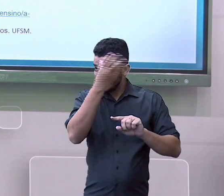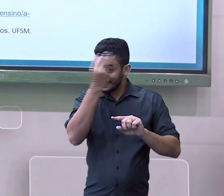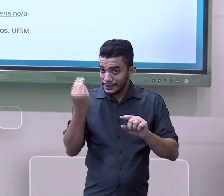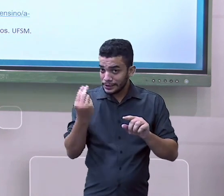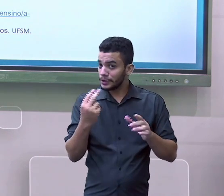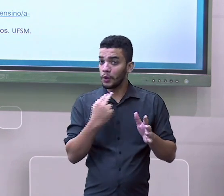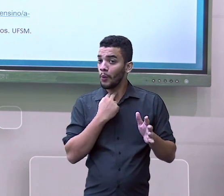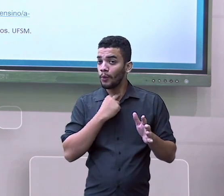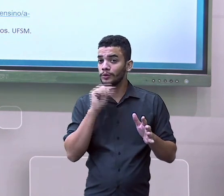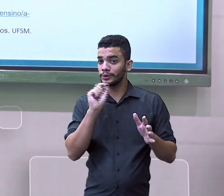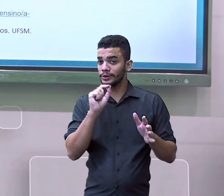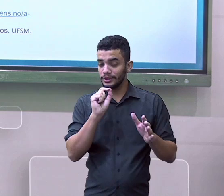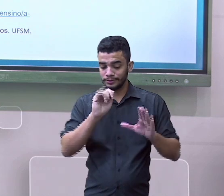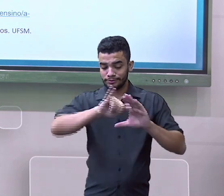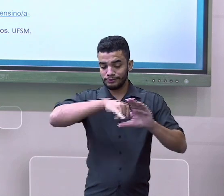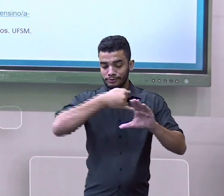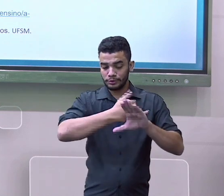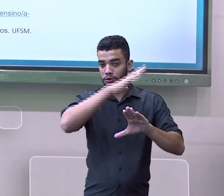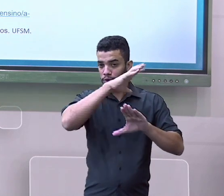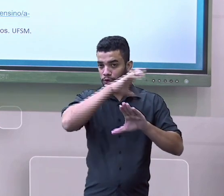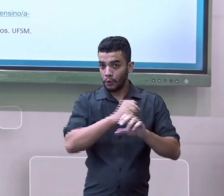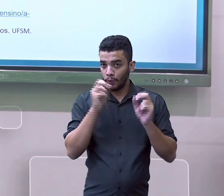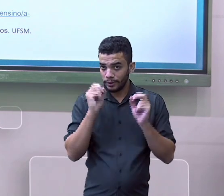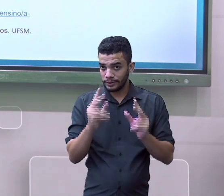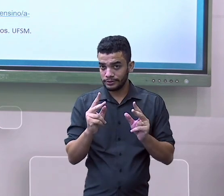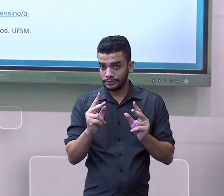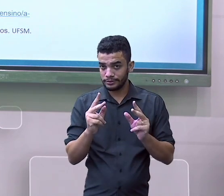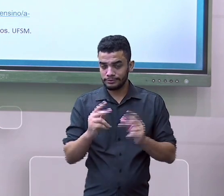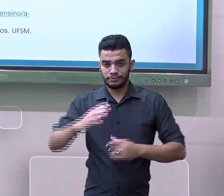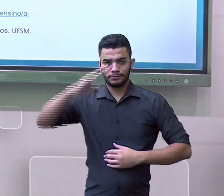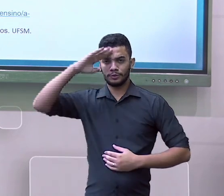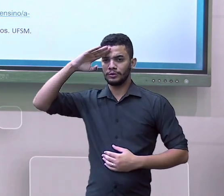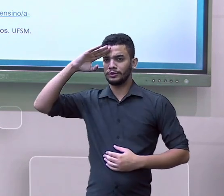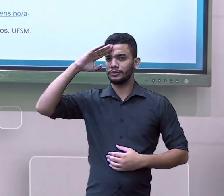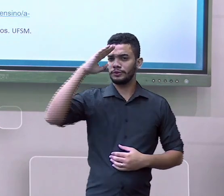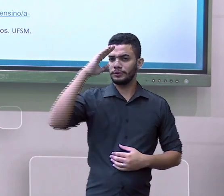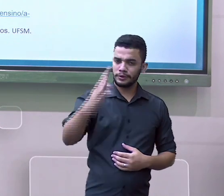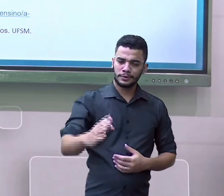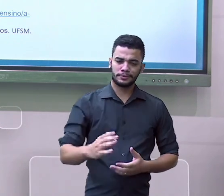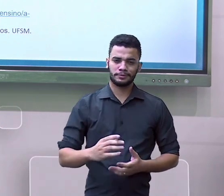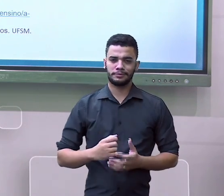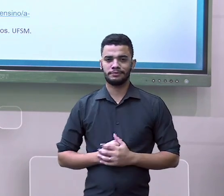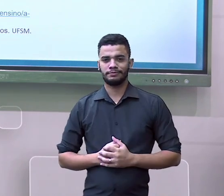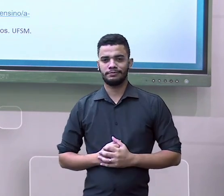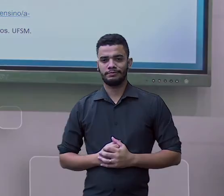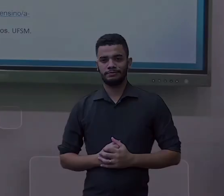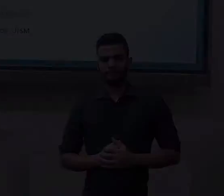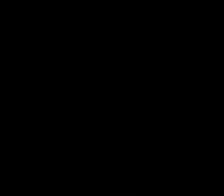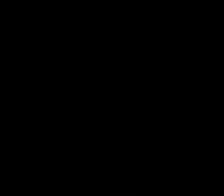inscrever-se no canal no YouTube SMED GV. Um abraço, pessoal, e até a próxima!